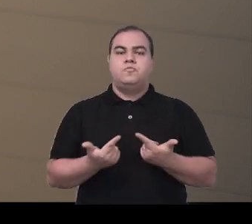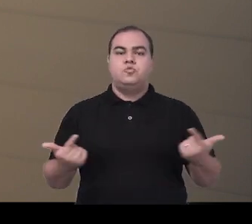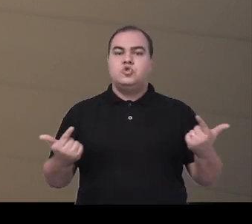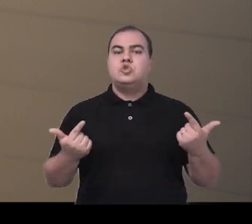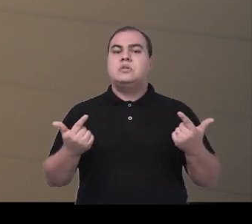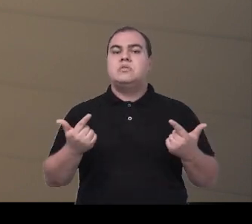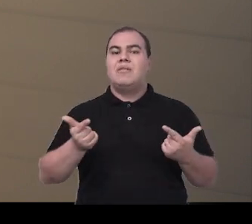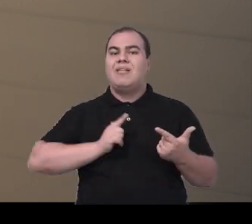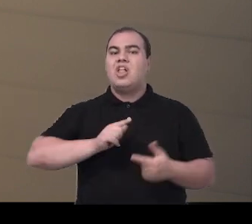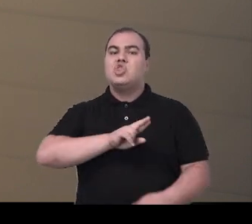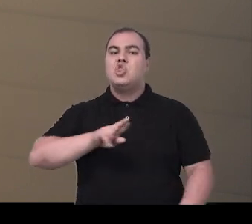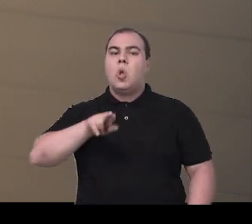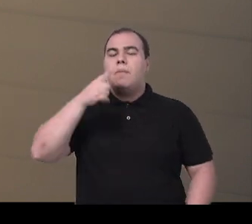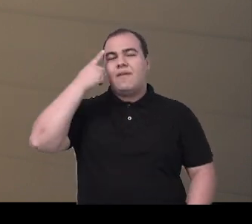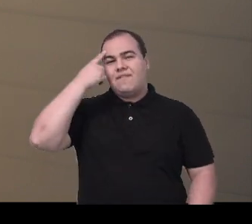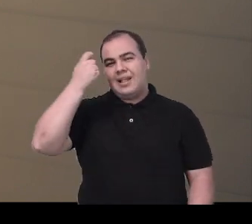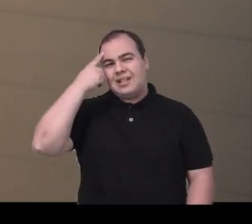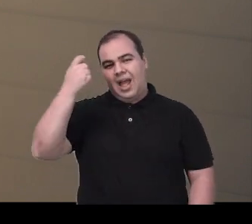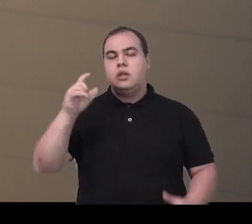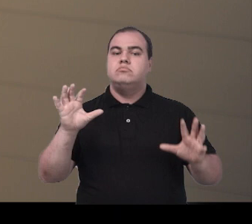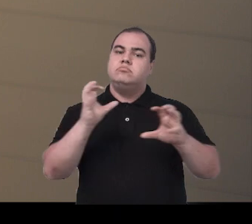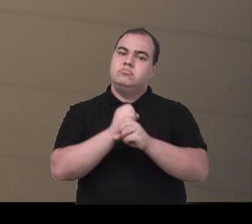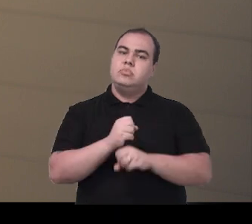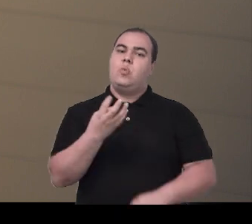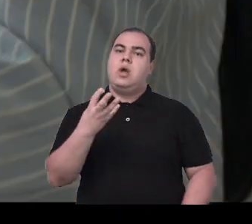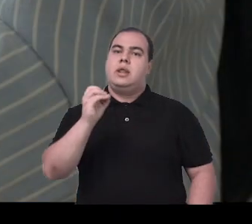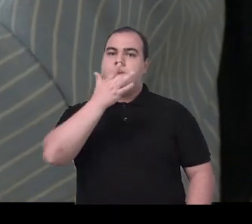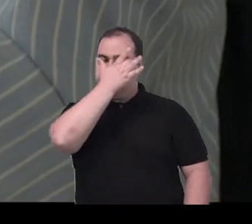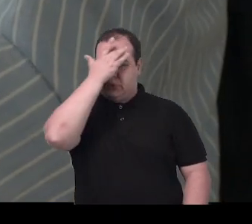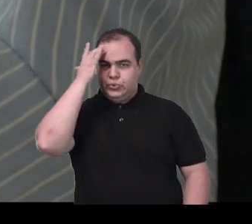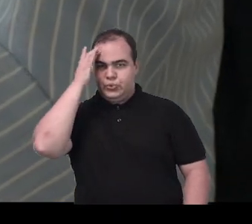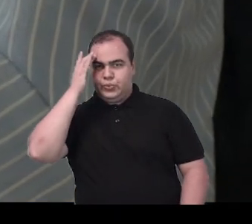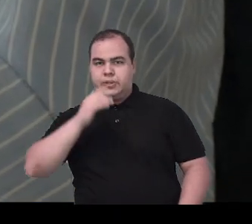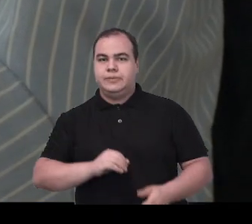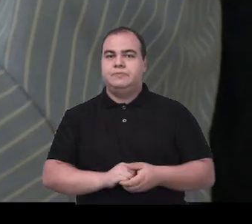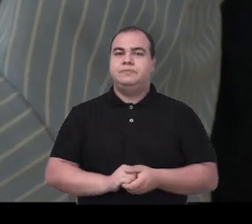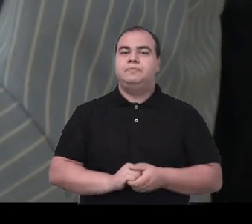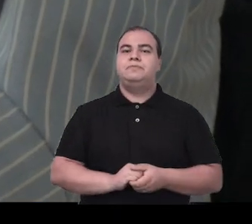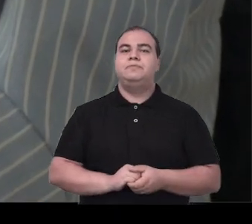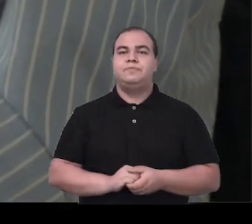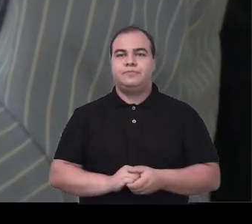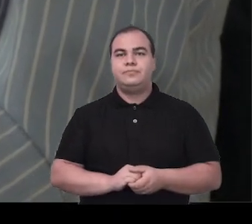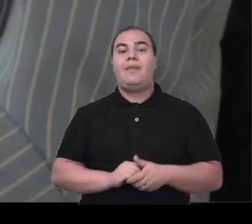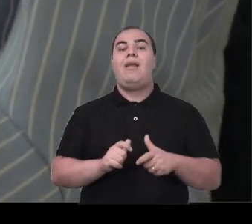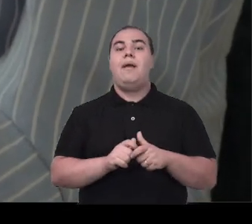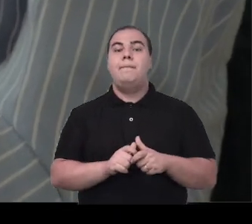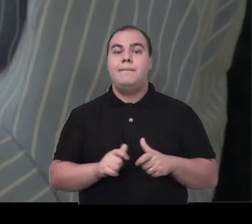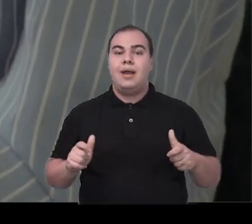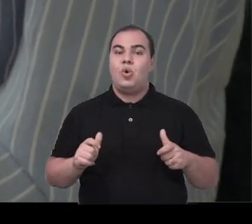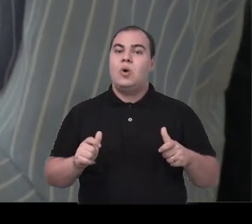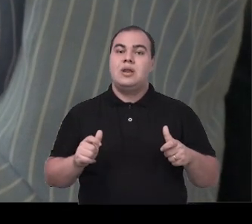nascimento, uns com nomes inventados, né? Eram 40 pessoas. No Soquênia, né, os nossos pacientes,